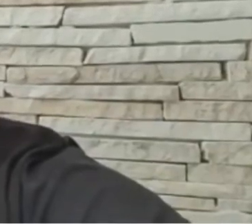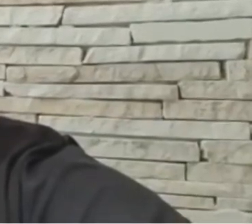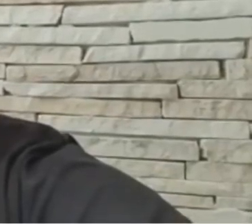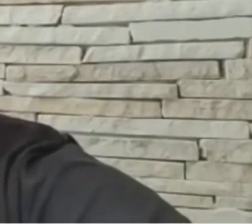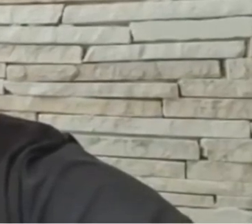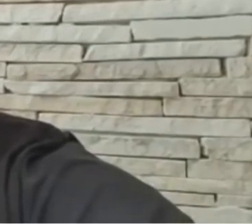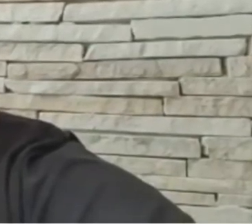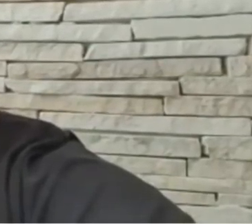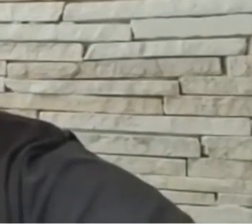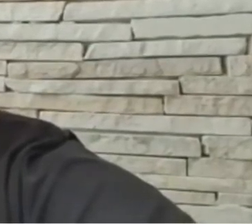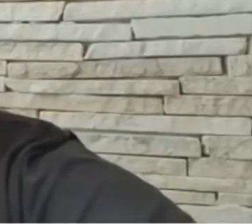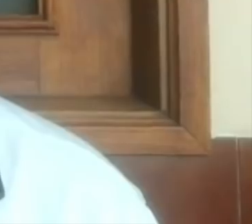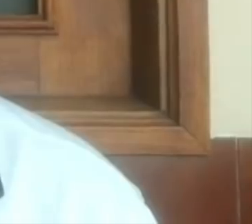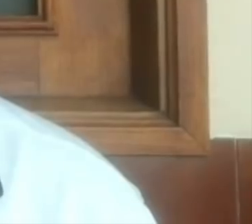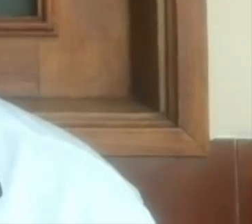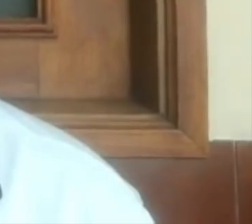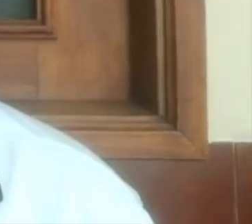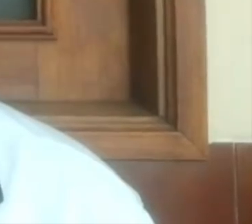Solidariedade.